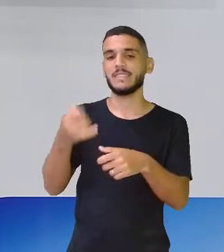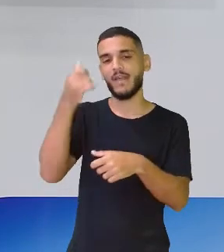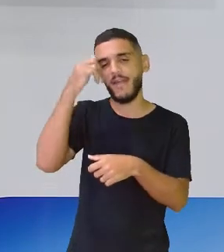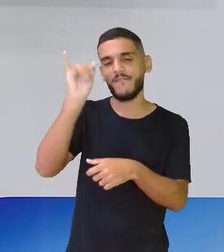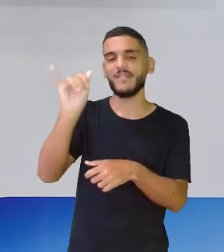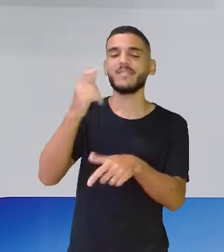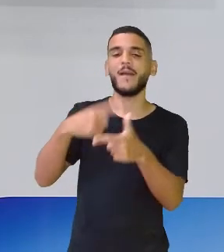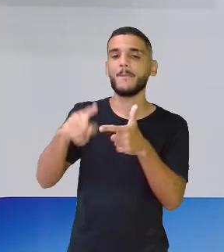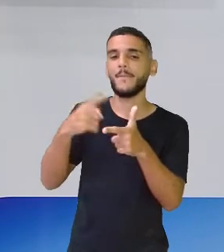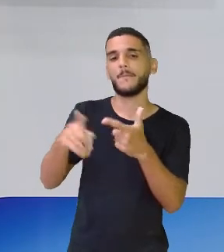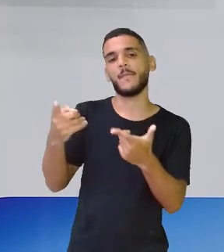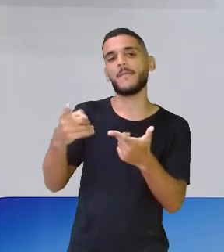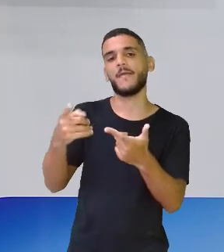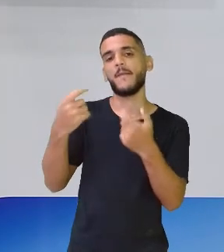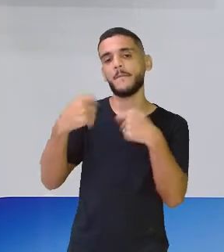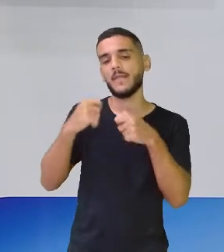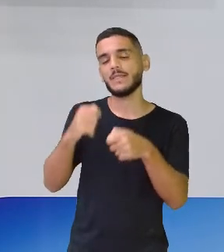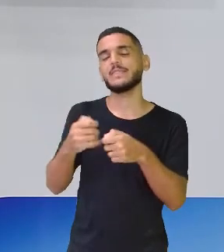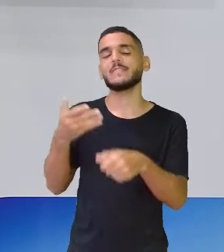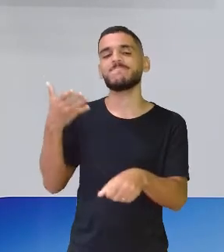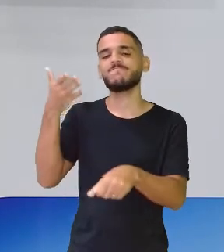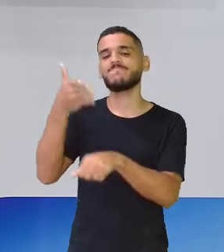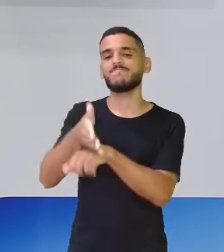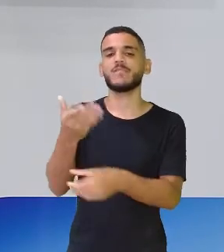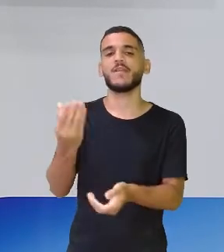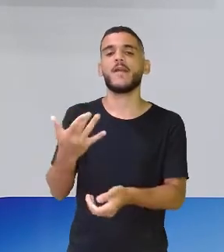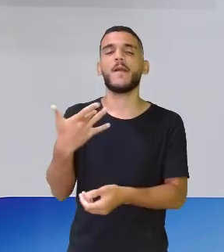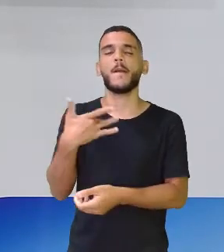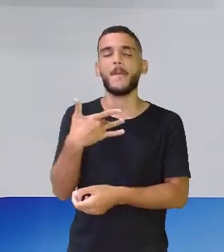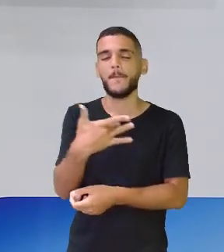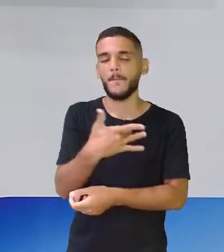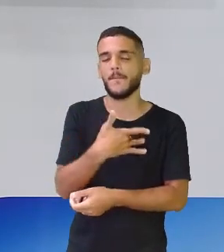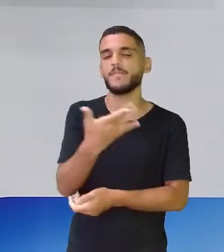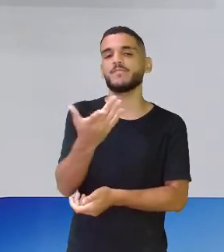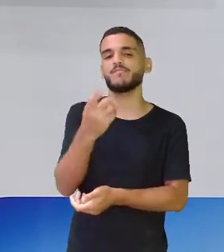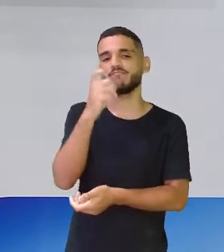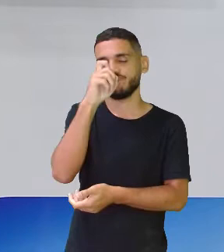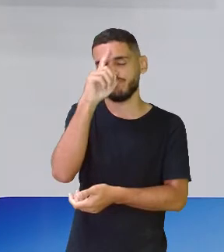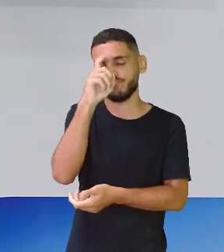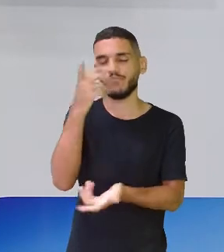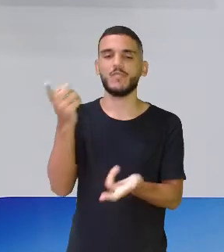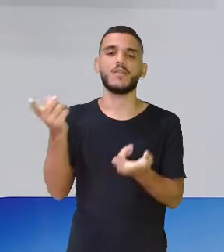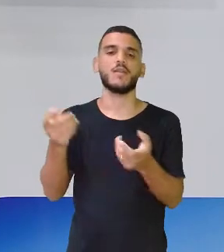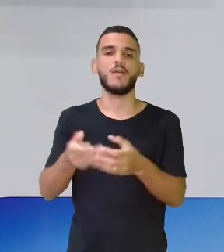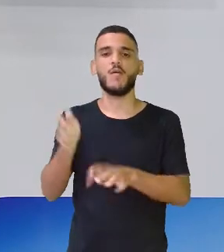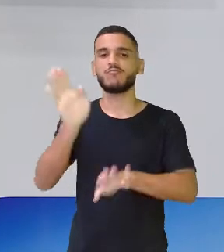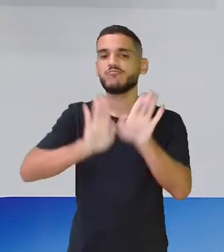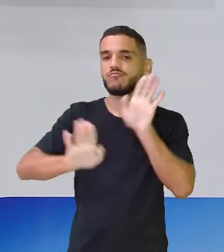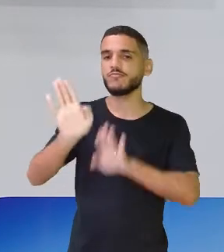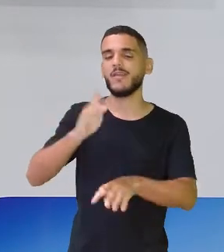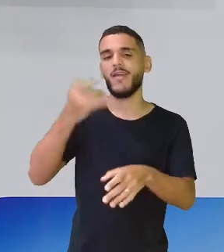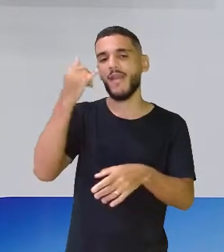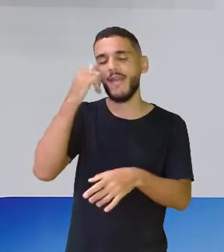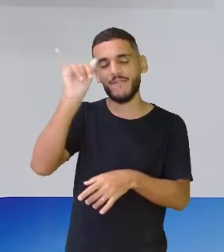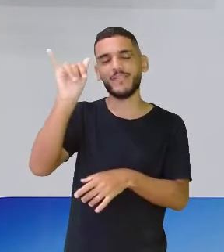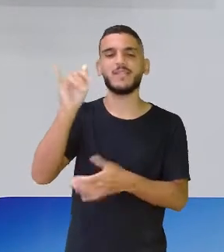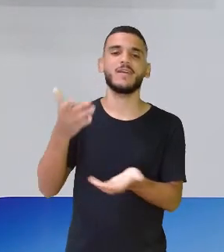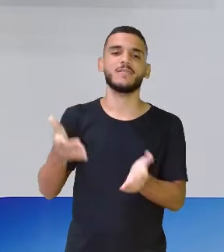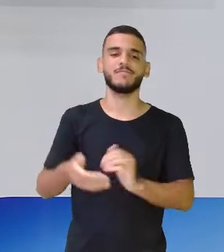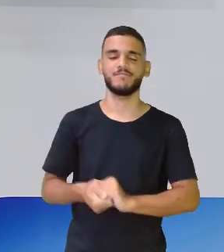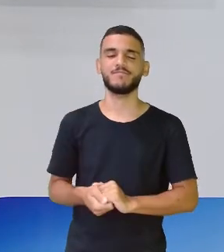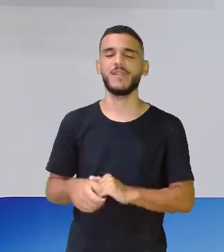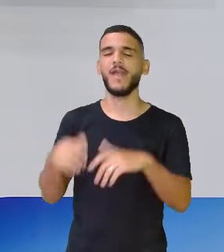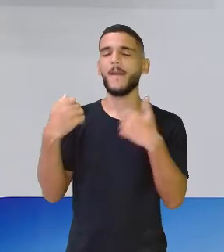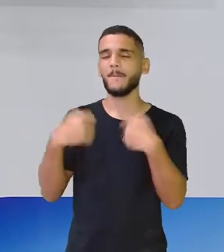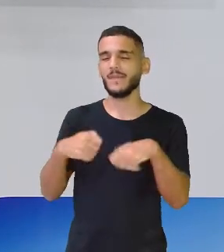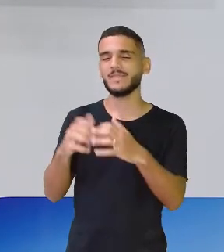esses homens vivam e vivam bem e vivam com saúde, se você é homem, está na hora de mudar. Está na hora de refletir em que você